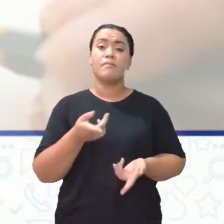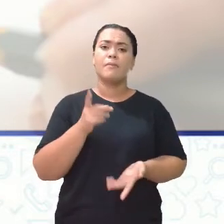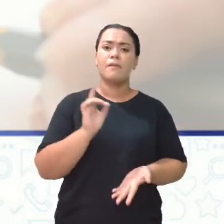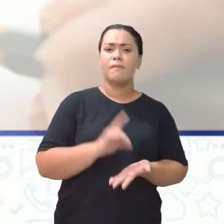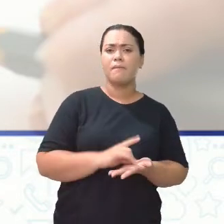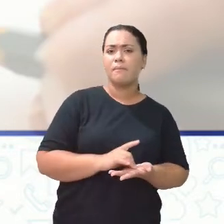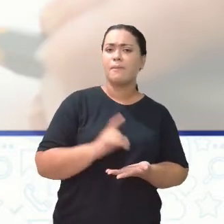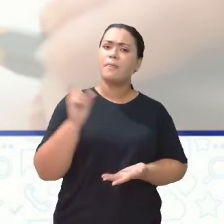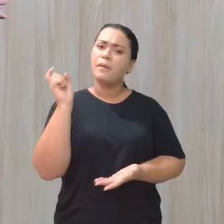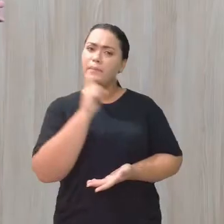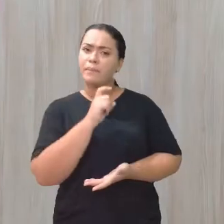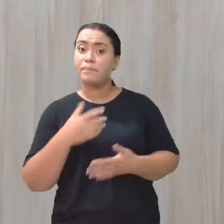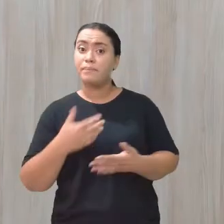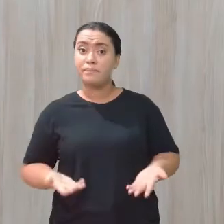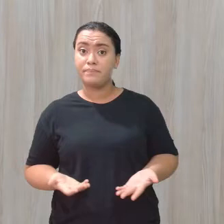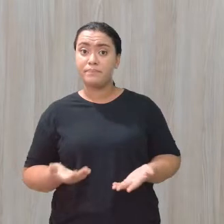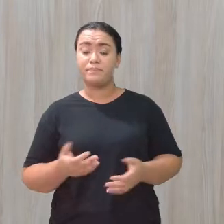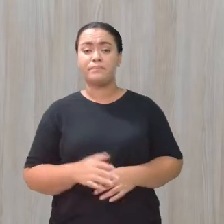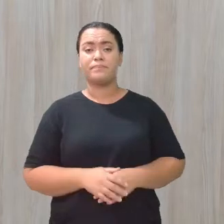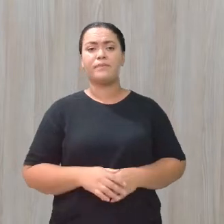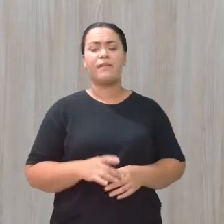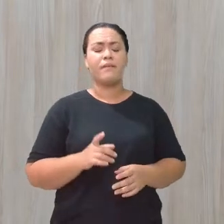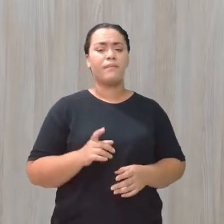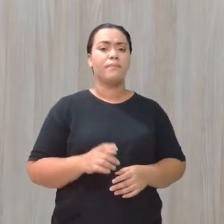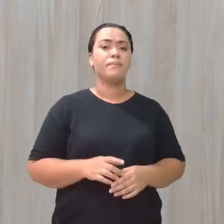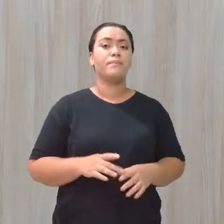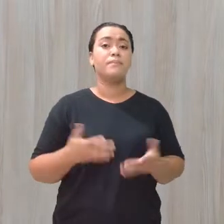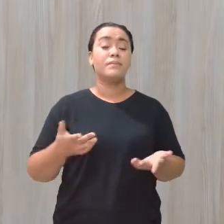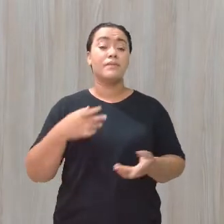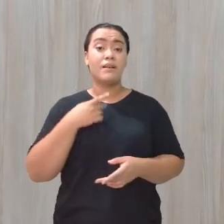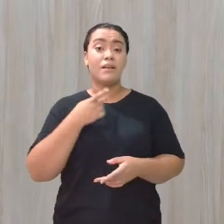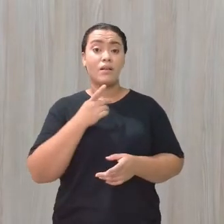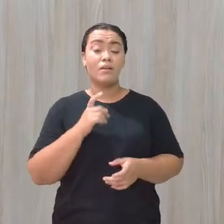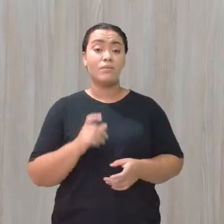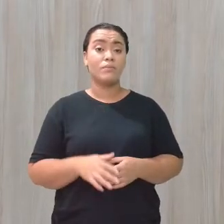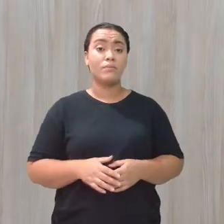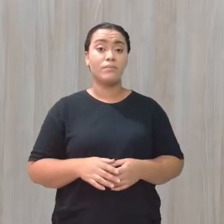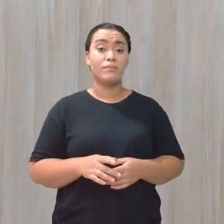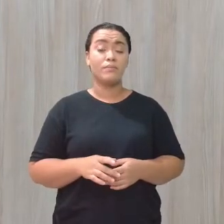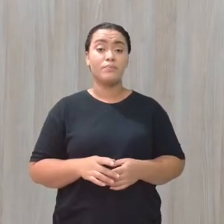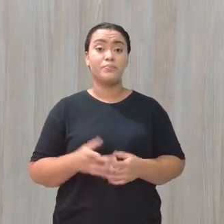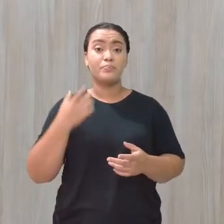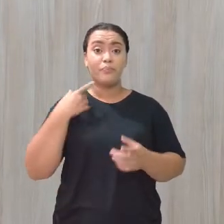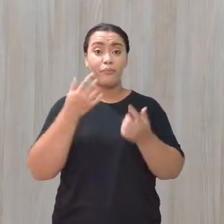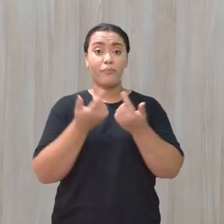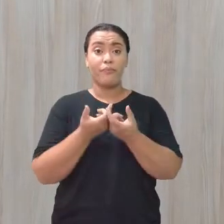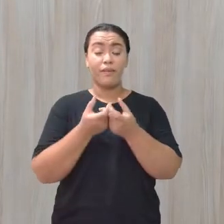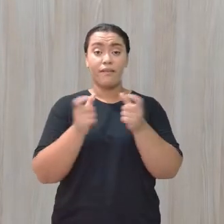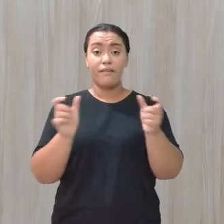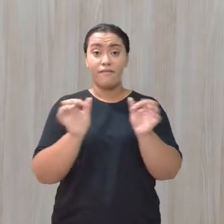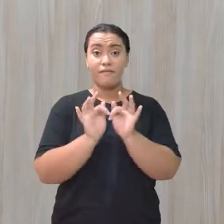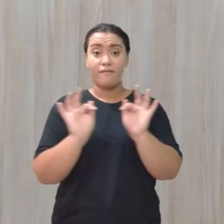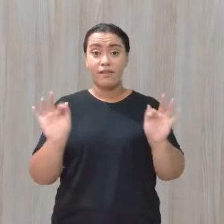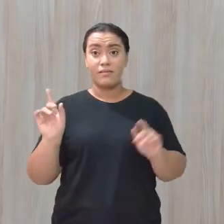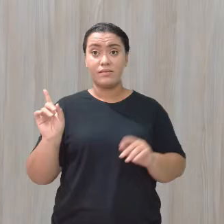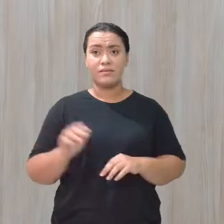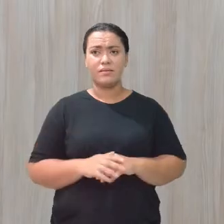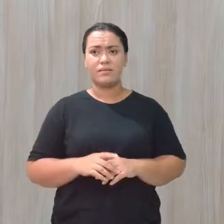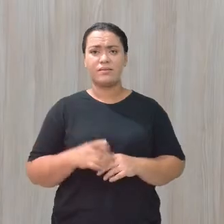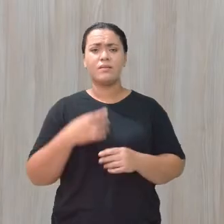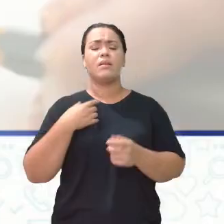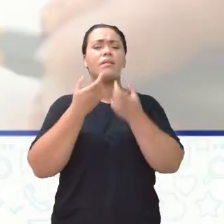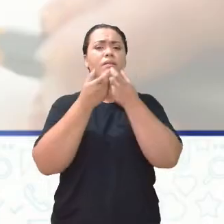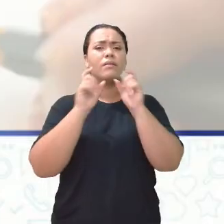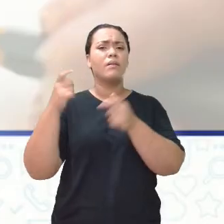quero saber se é verdade ou se é falsa, né? Se essa afirmação é falsa ou verdadeira. Que é, ditados populares